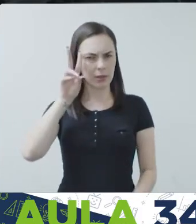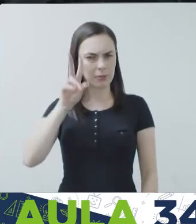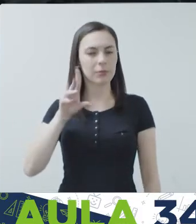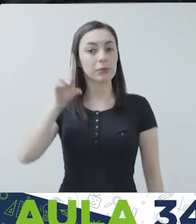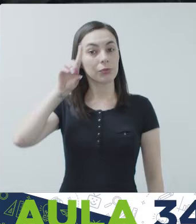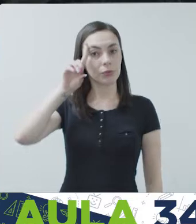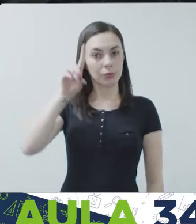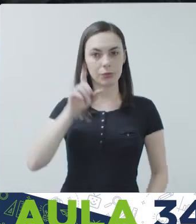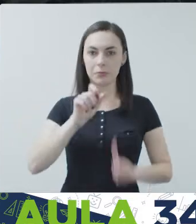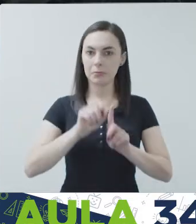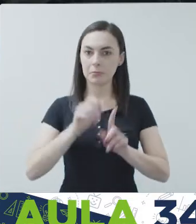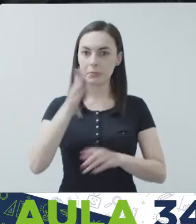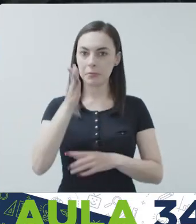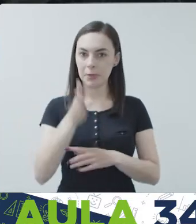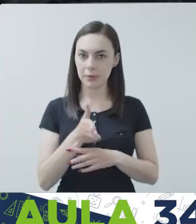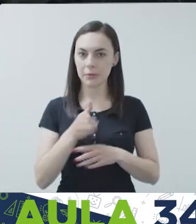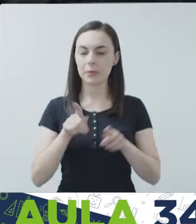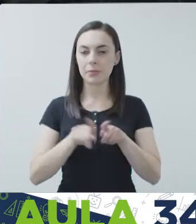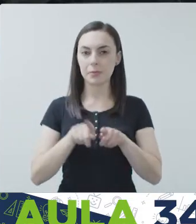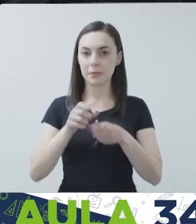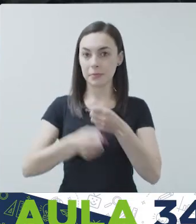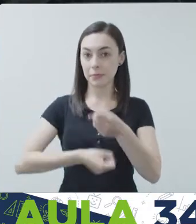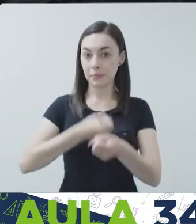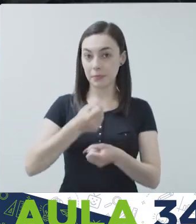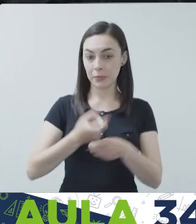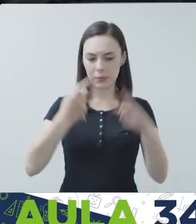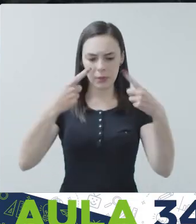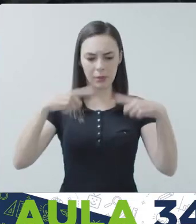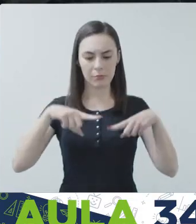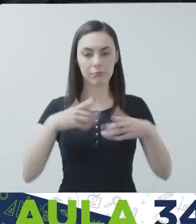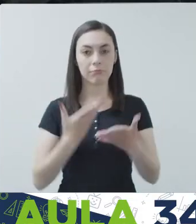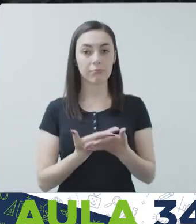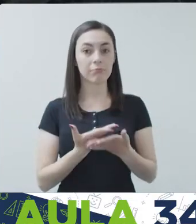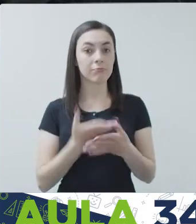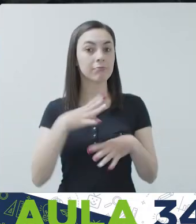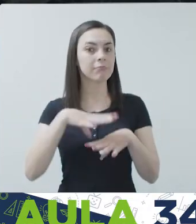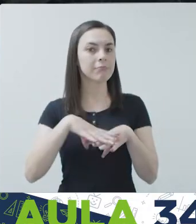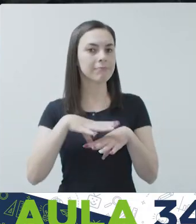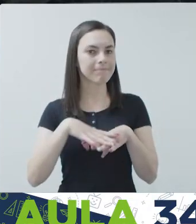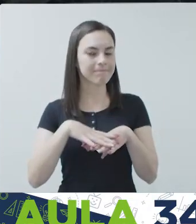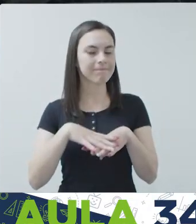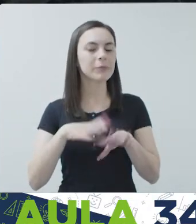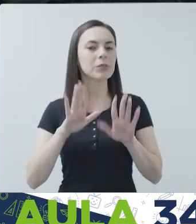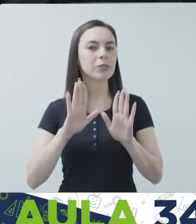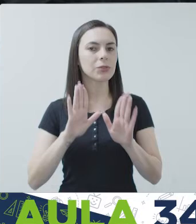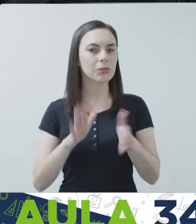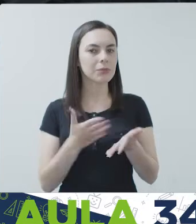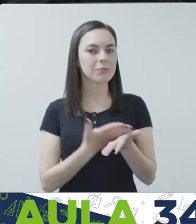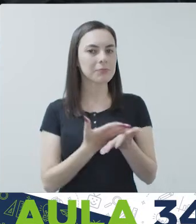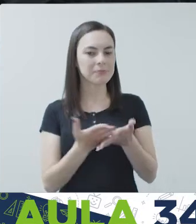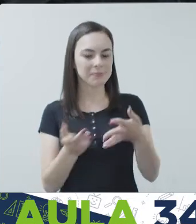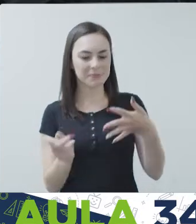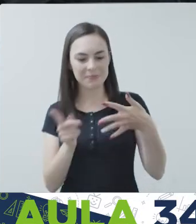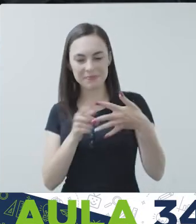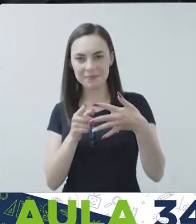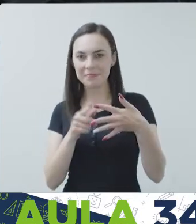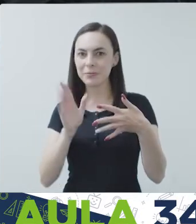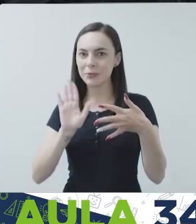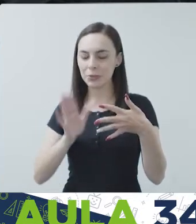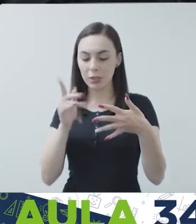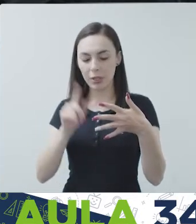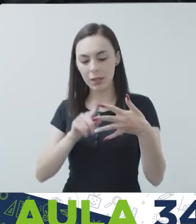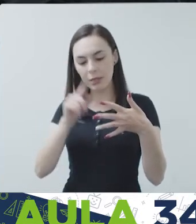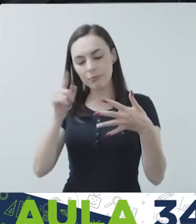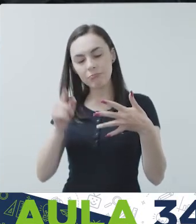o ano. E a nossa aula que é matemática. Já fizemos a primeira parte da nossa rotina. Agora